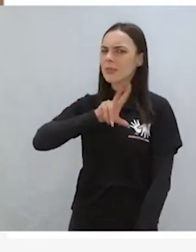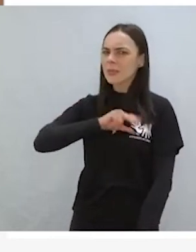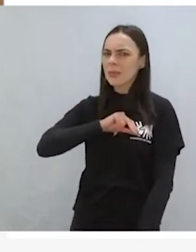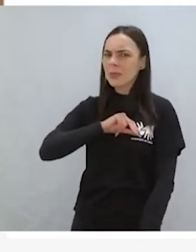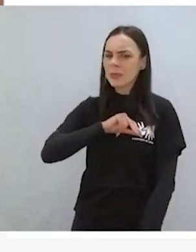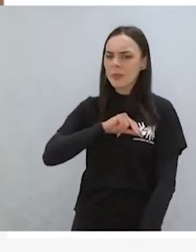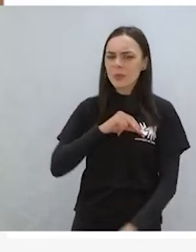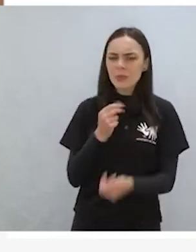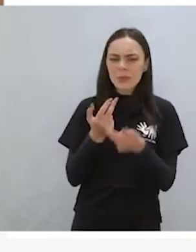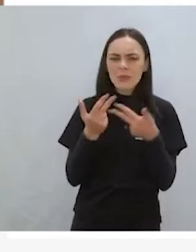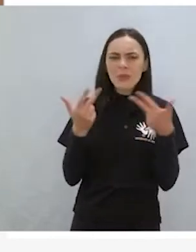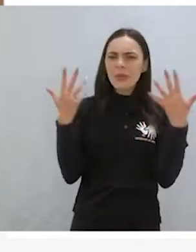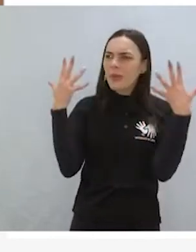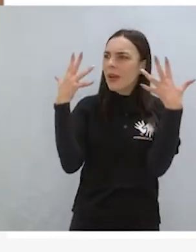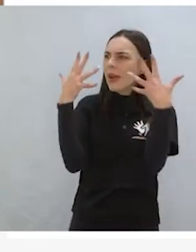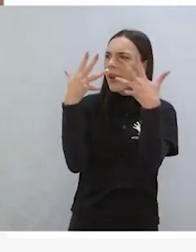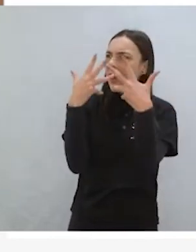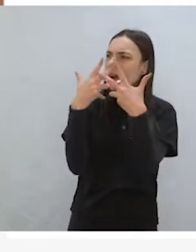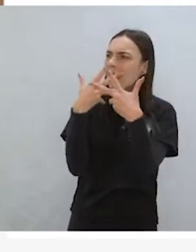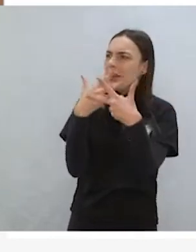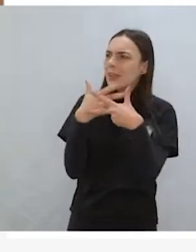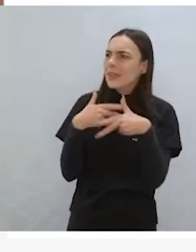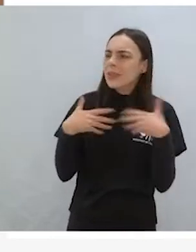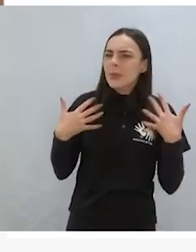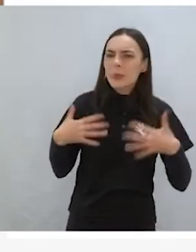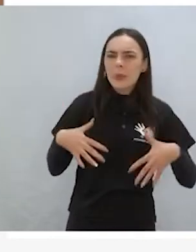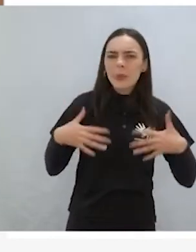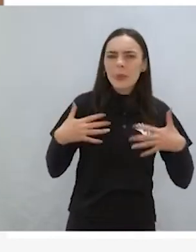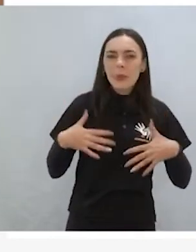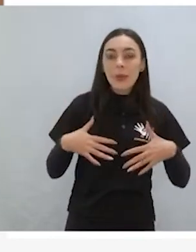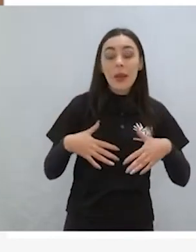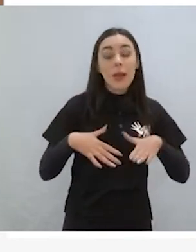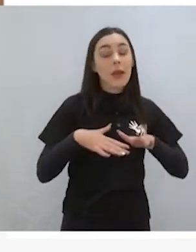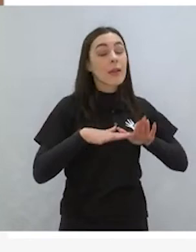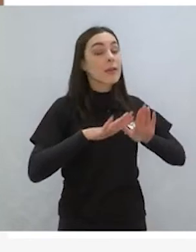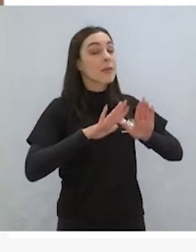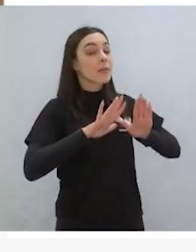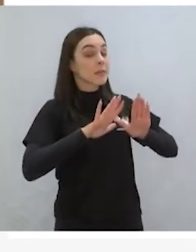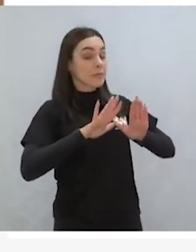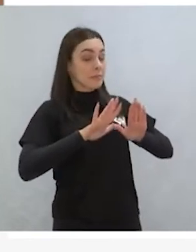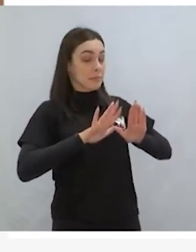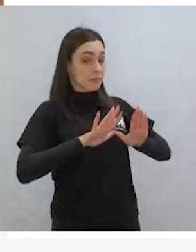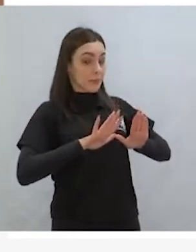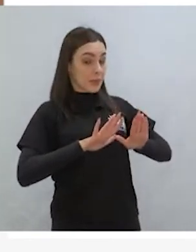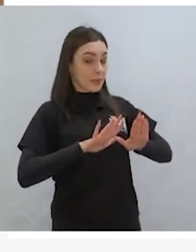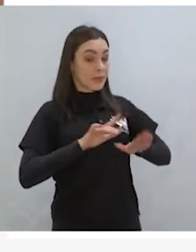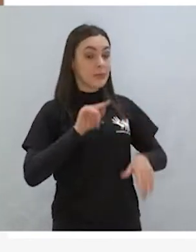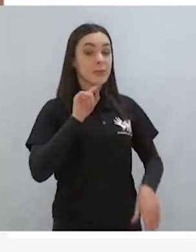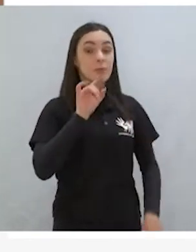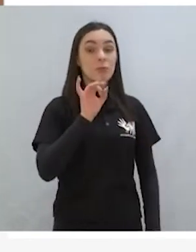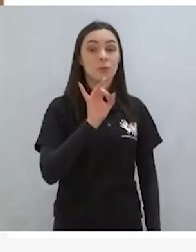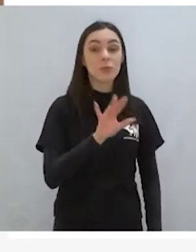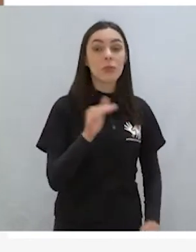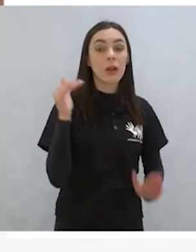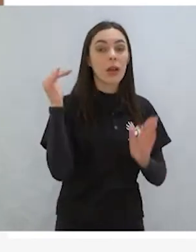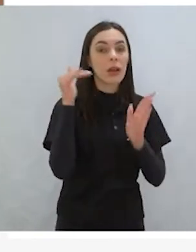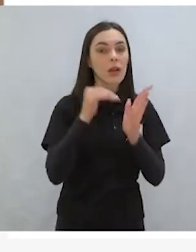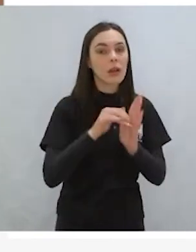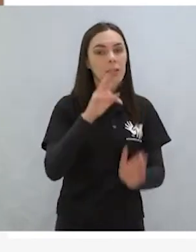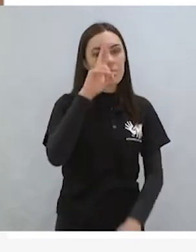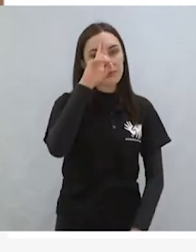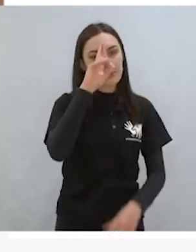Puxa, quanta coisa linda! Exclamou Cinderela. Mas elas só vão